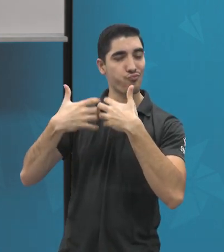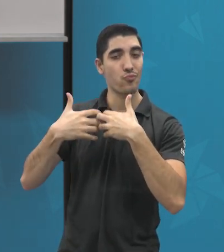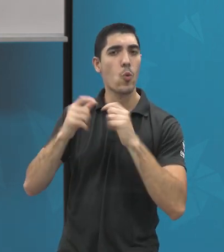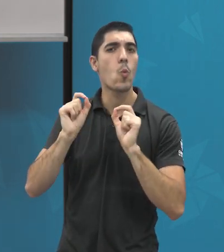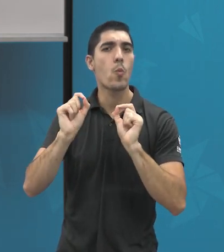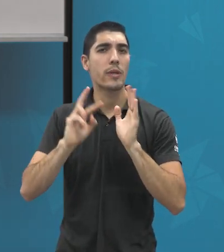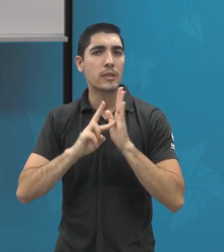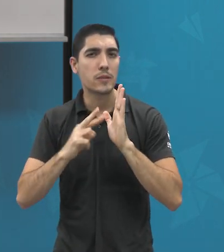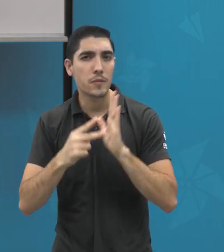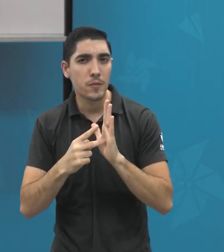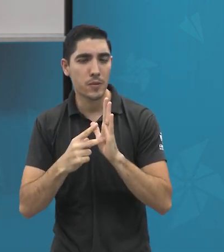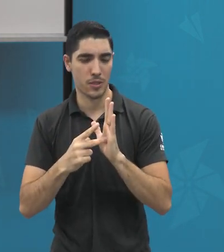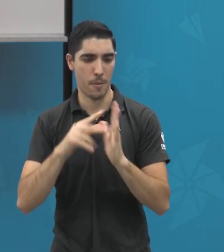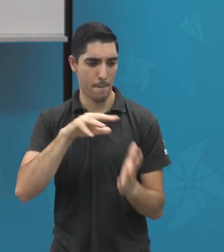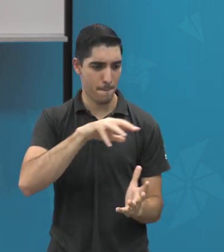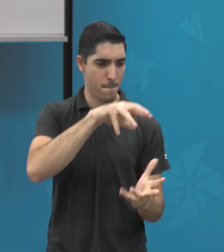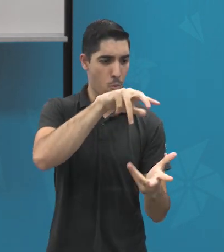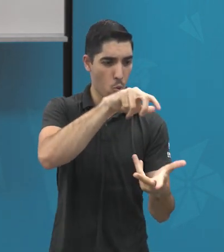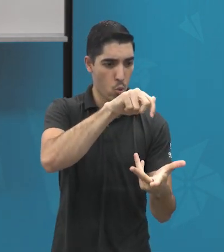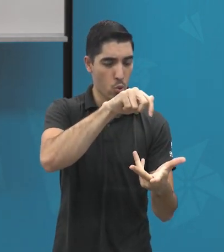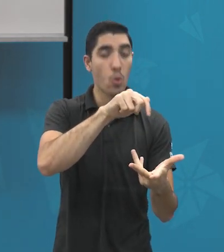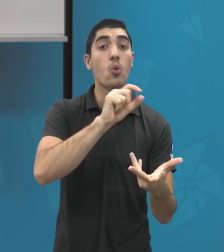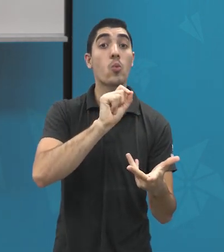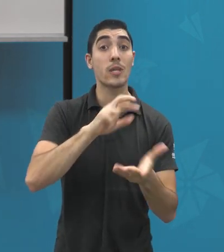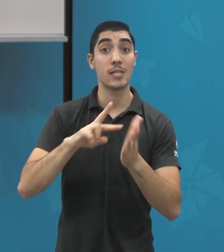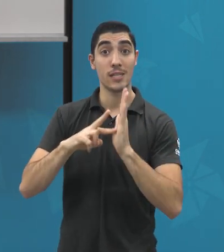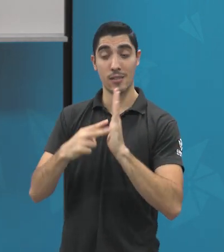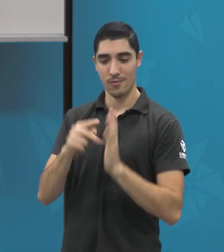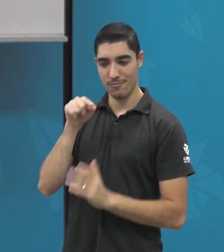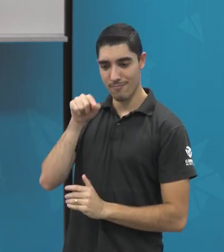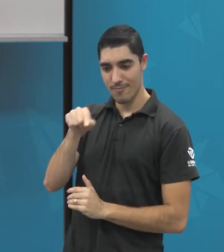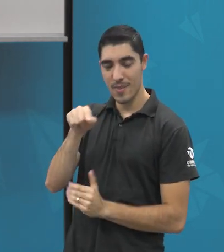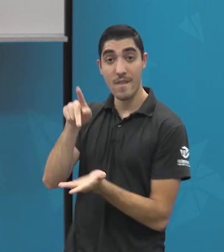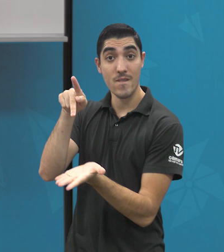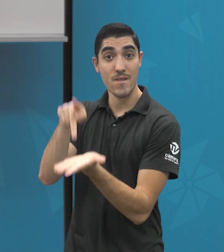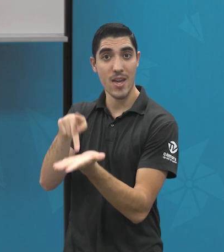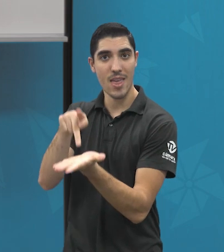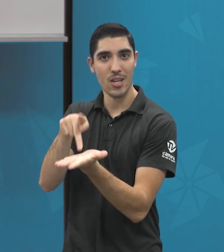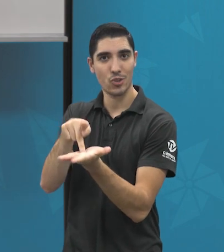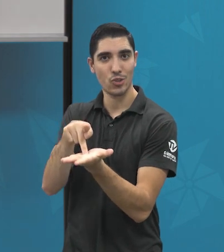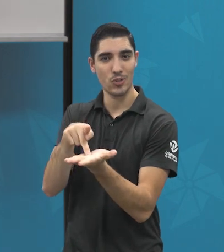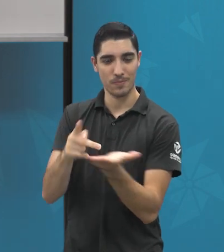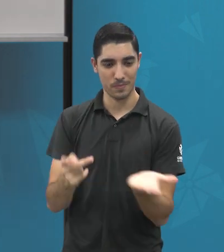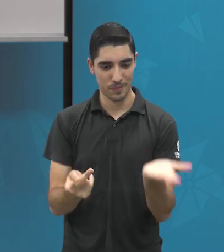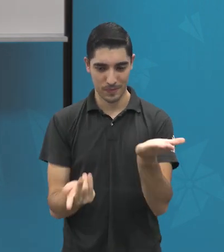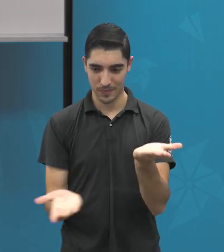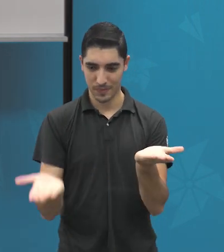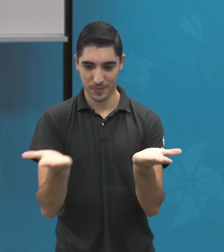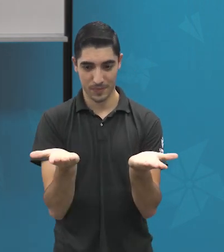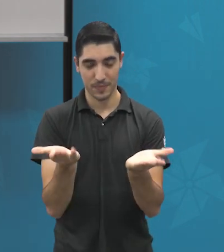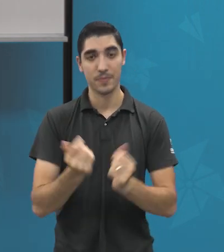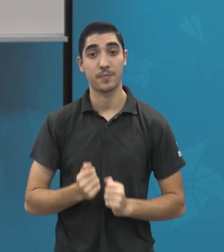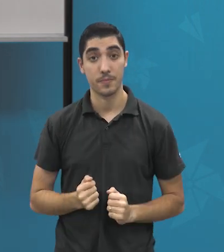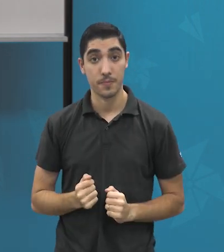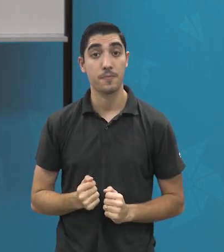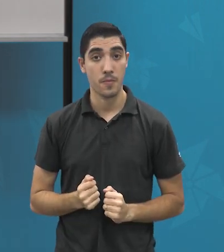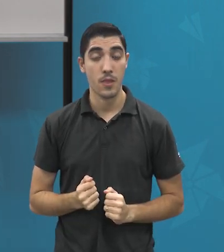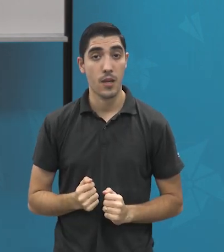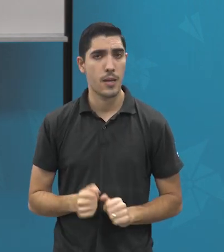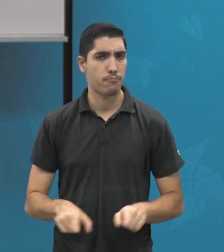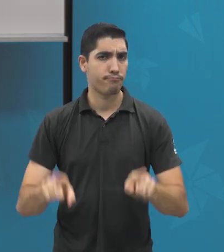verdade. Ao mesmo tempo, um outro elemento que a gente precisa considerar aqui é o fato de